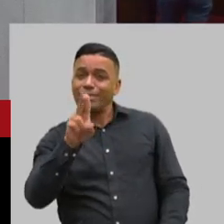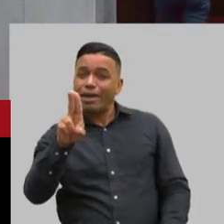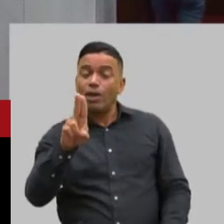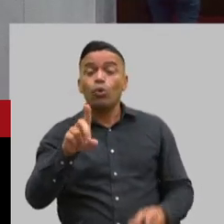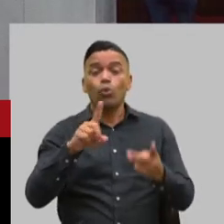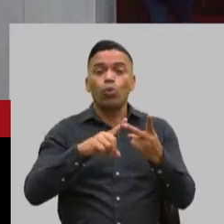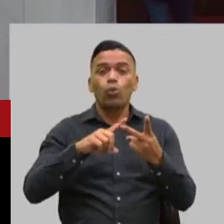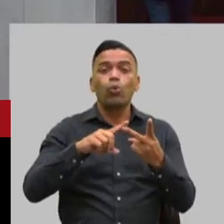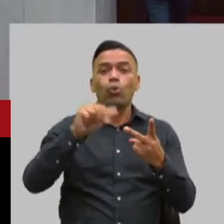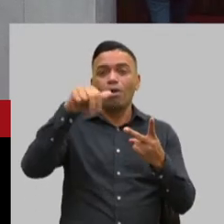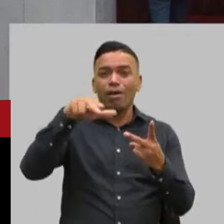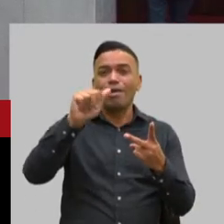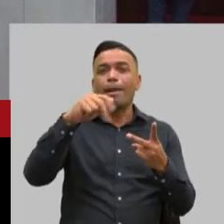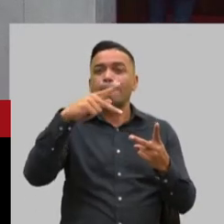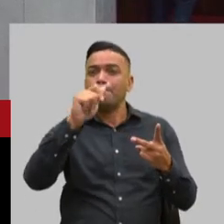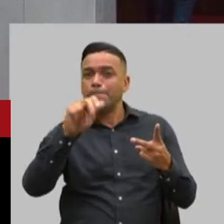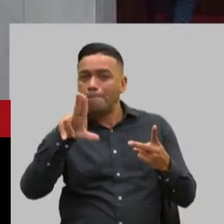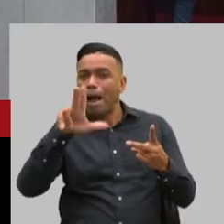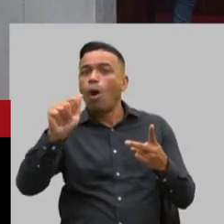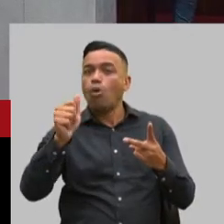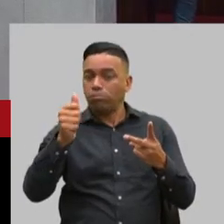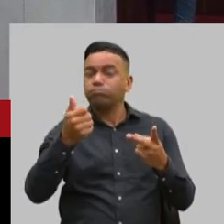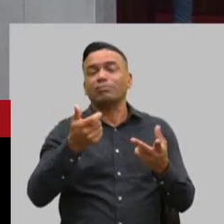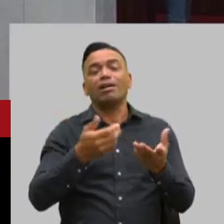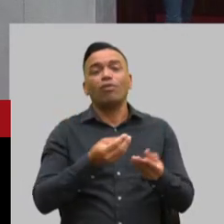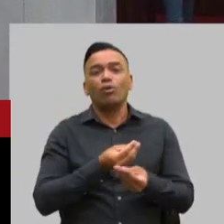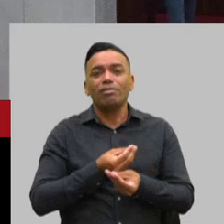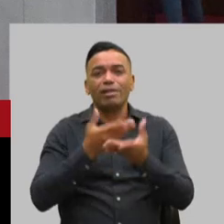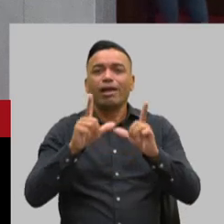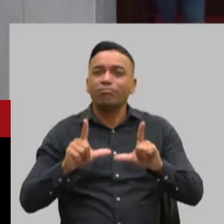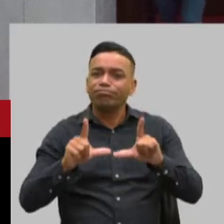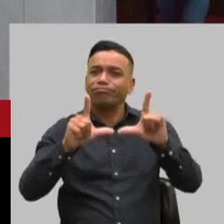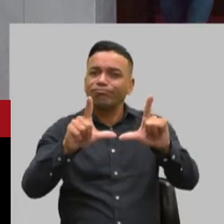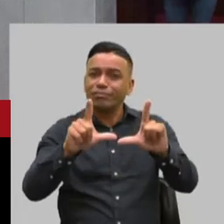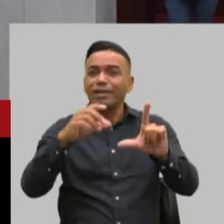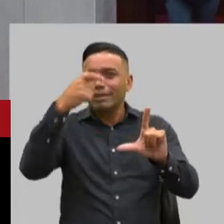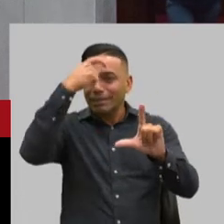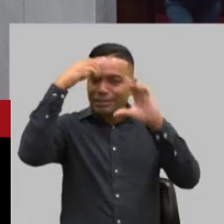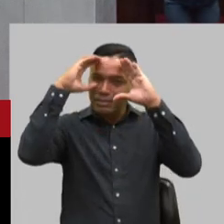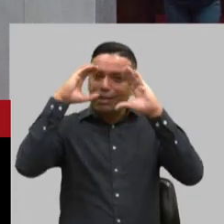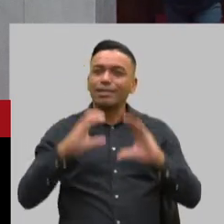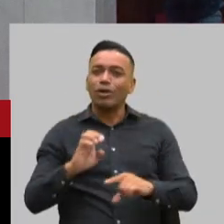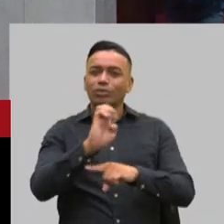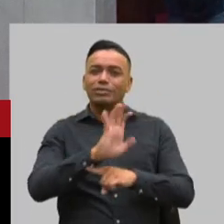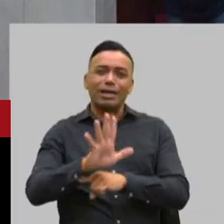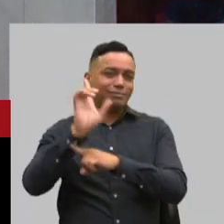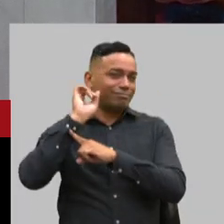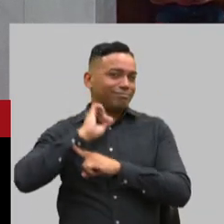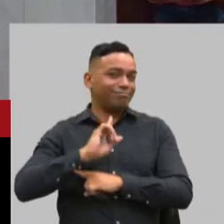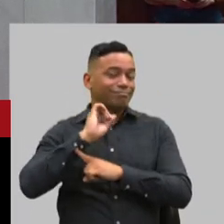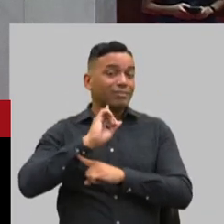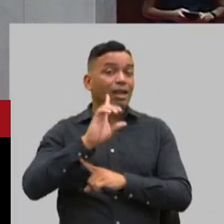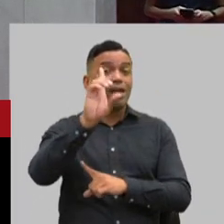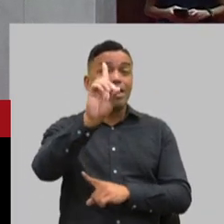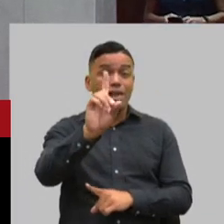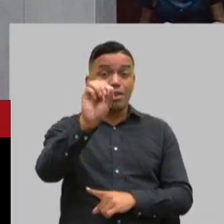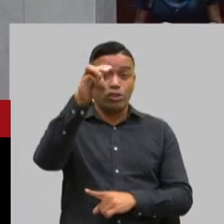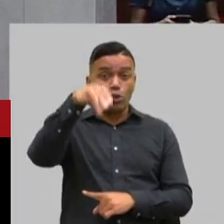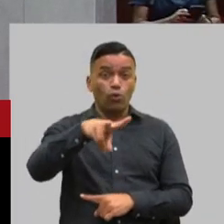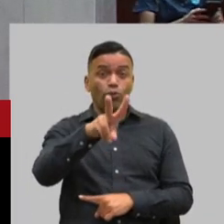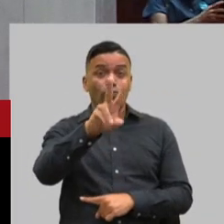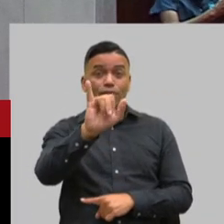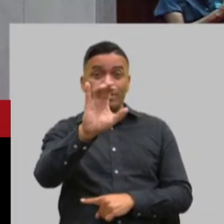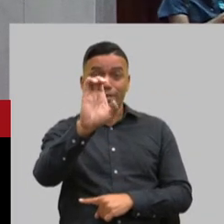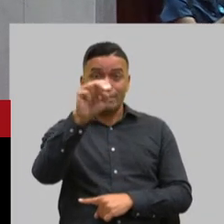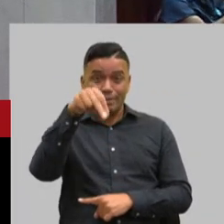Ana Paula Siqueira, farão agora a entrega do título de cidadão honorário do Estado de Minas Gerais a Dom Vicente de Paula